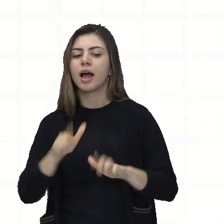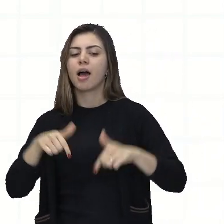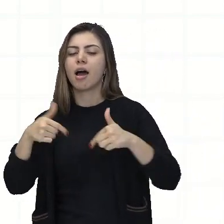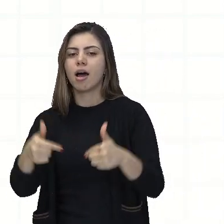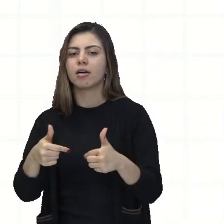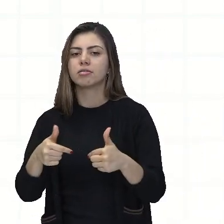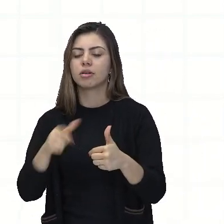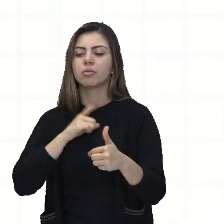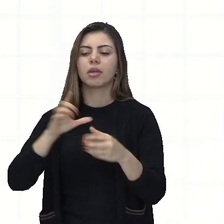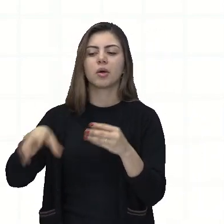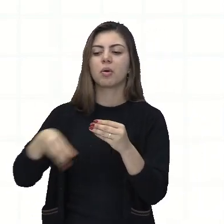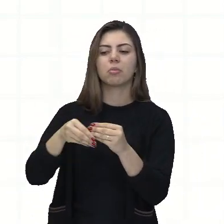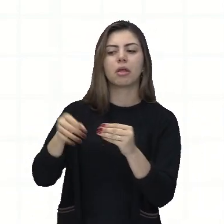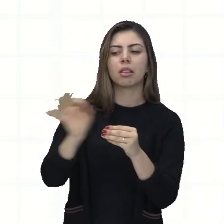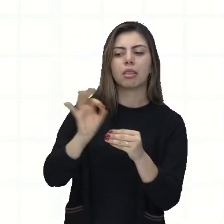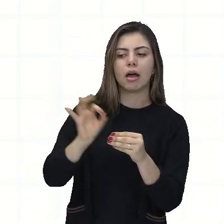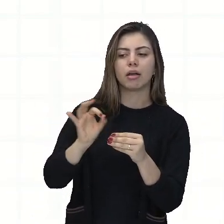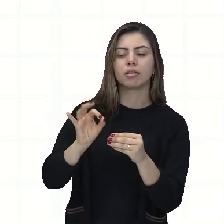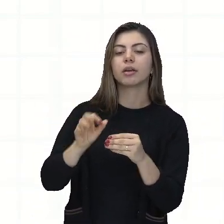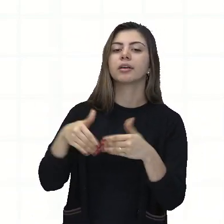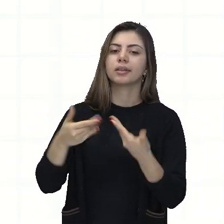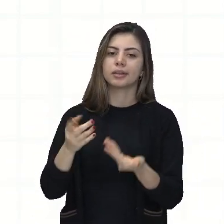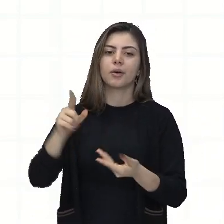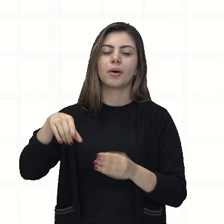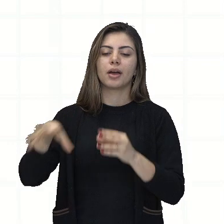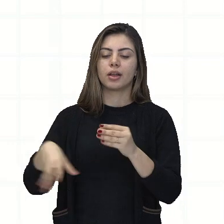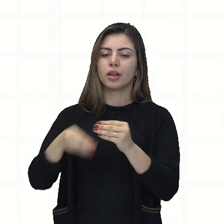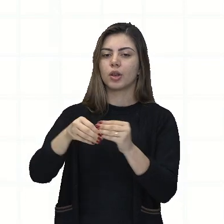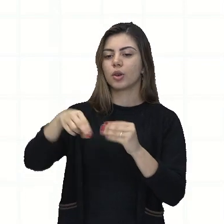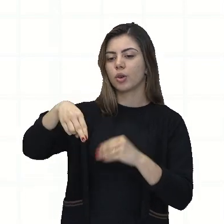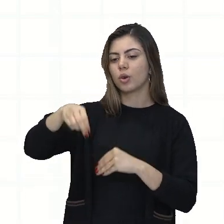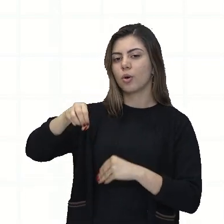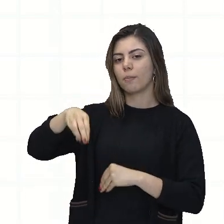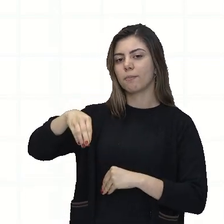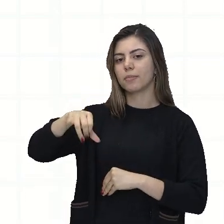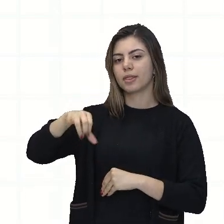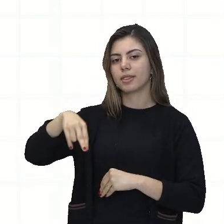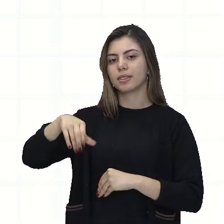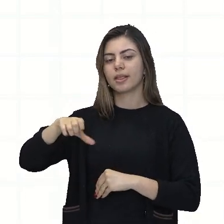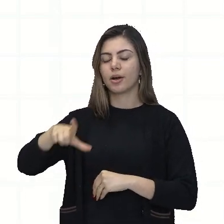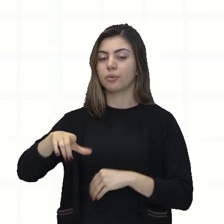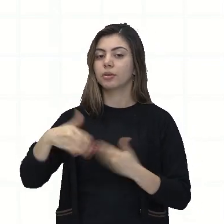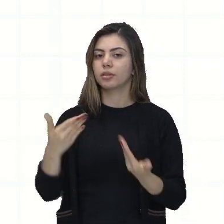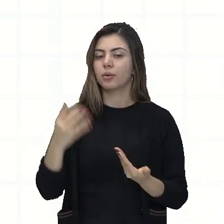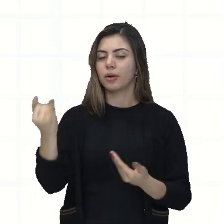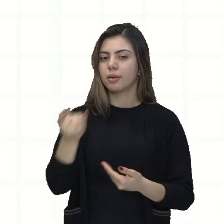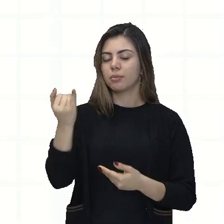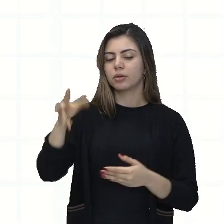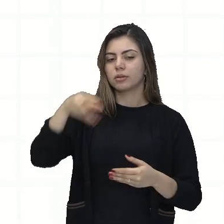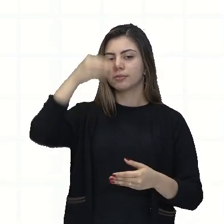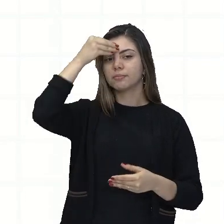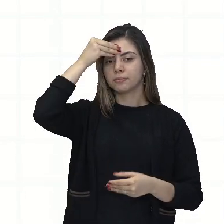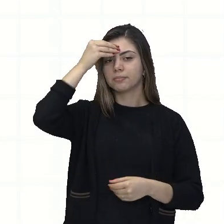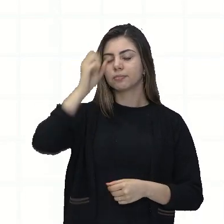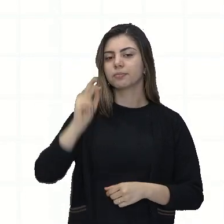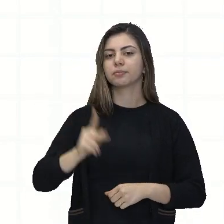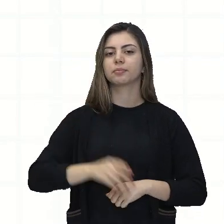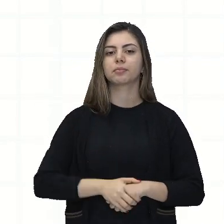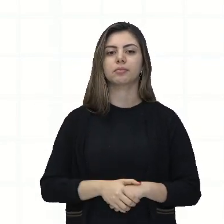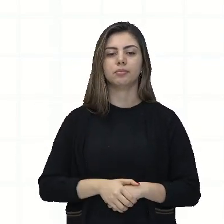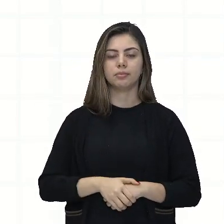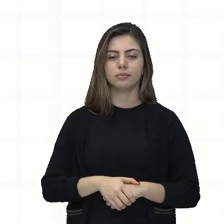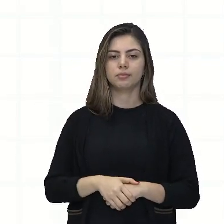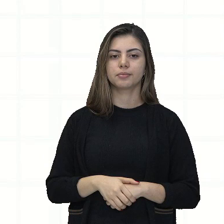um verbo, então eu tenho um complemento nominal. Isso é bastante importante, a gente vai ver como funciona isso na prática.